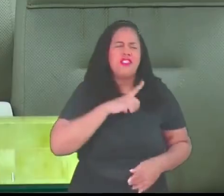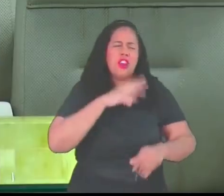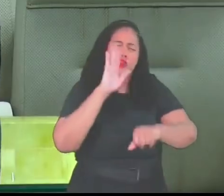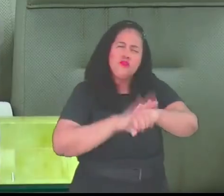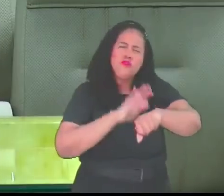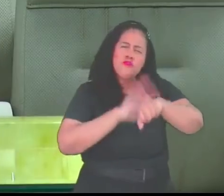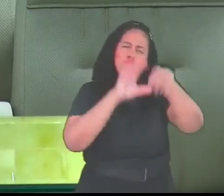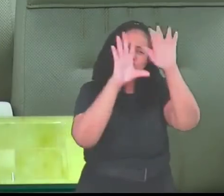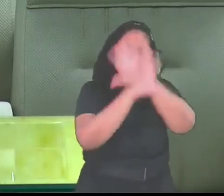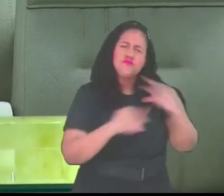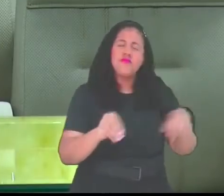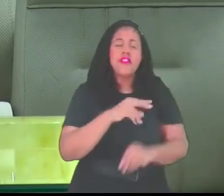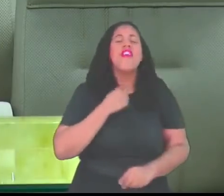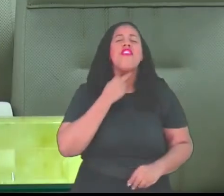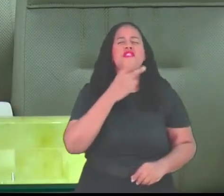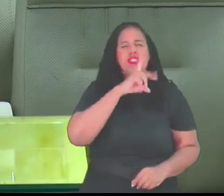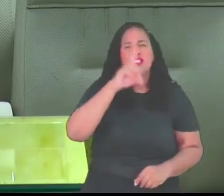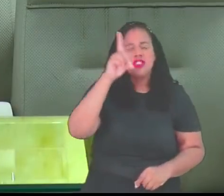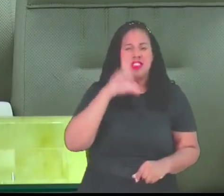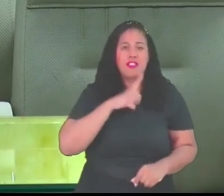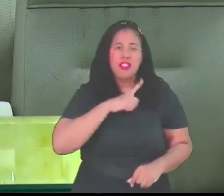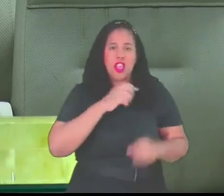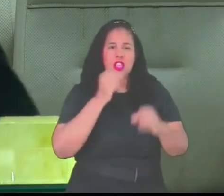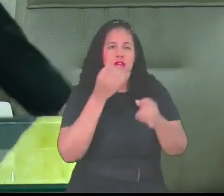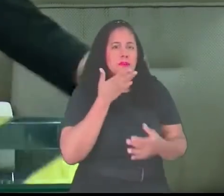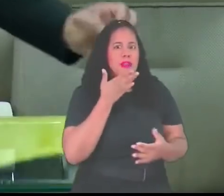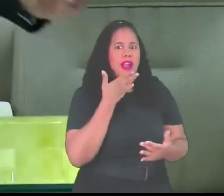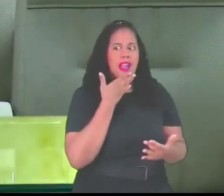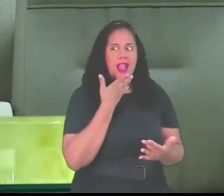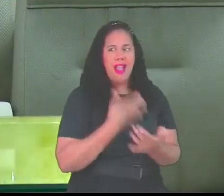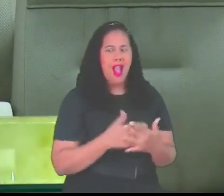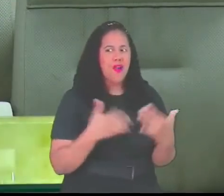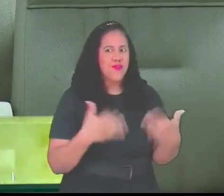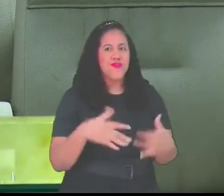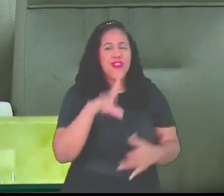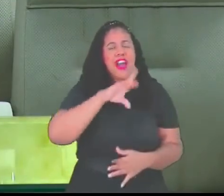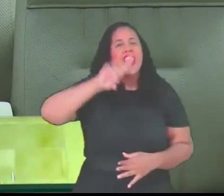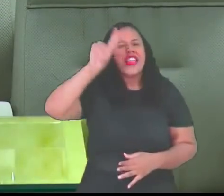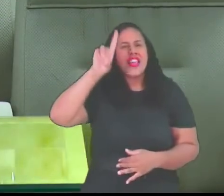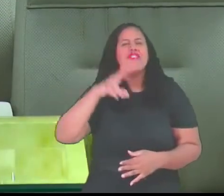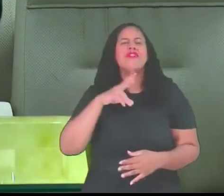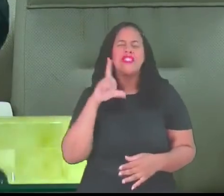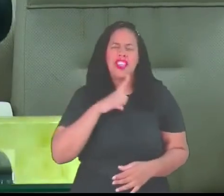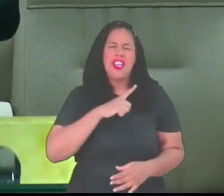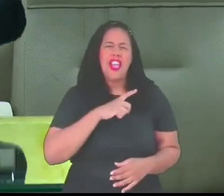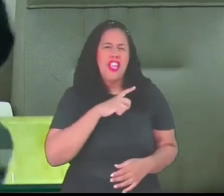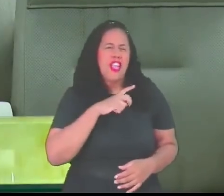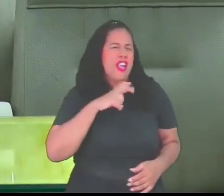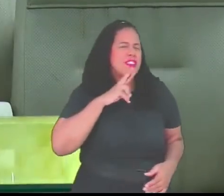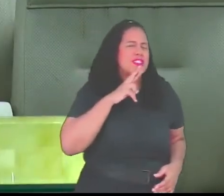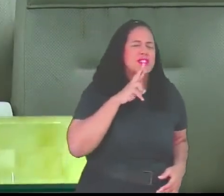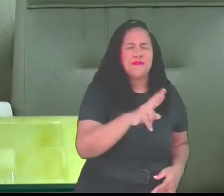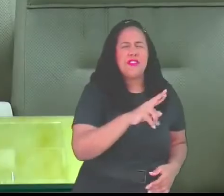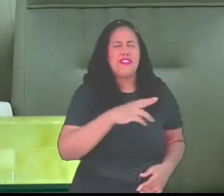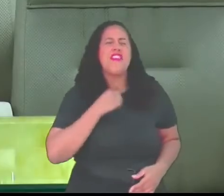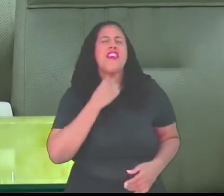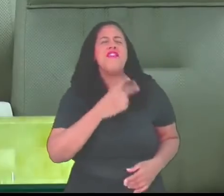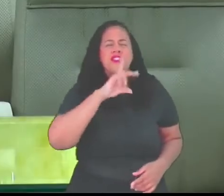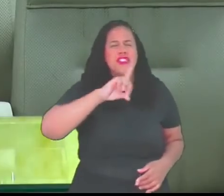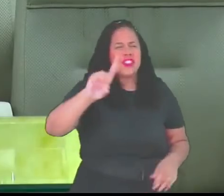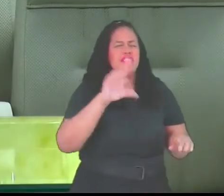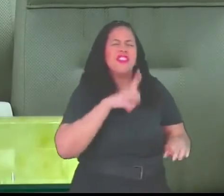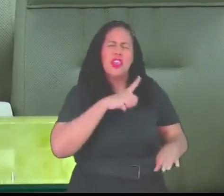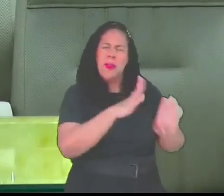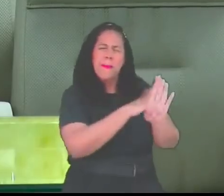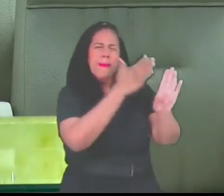cura. Na voz de Deus tem surpresa. Na voz de Deus tem resposta. Na voz de Deus tem porta